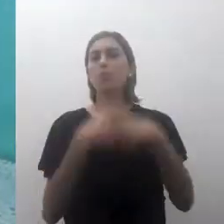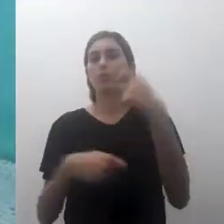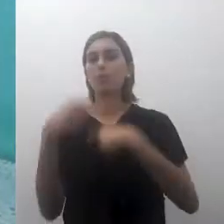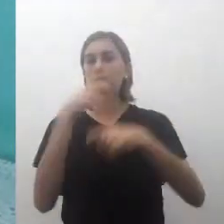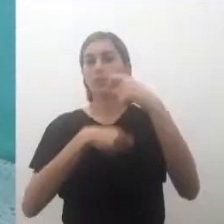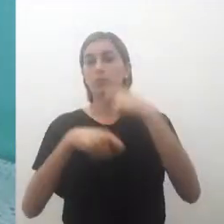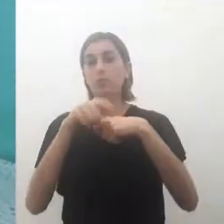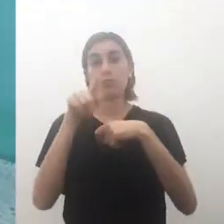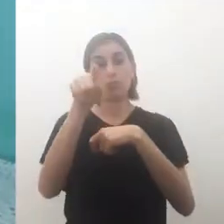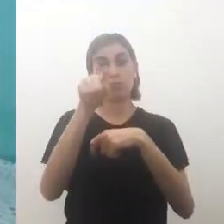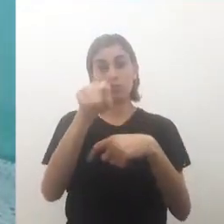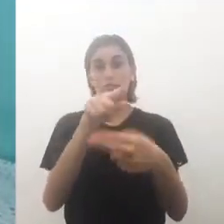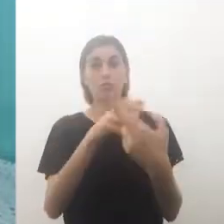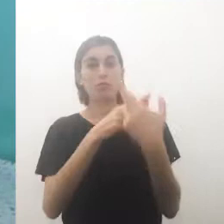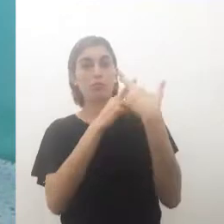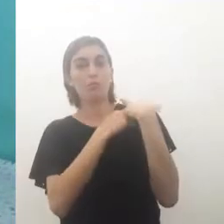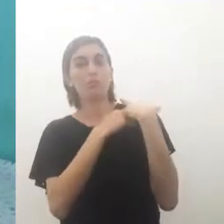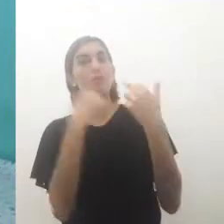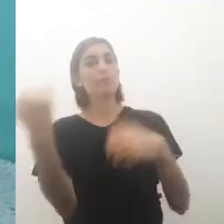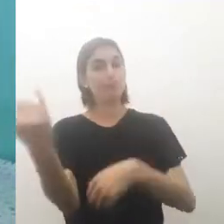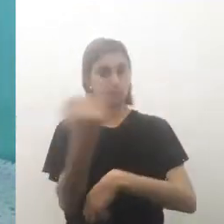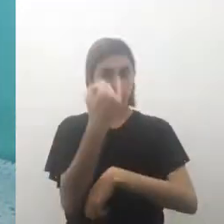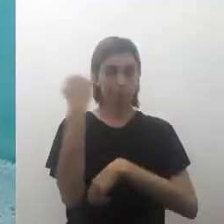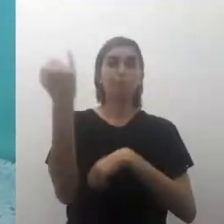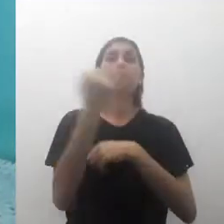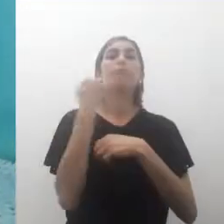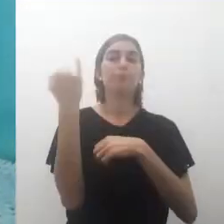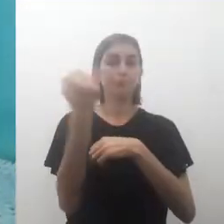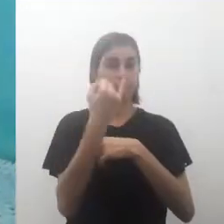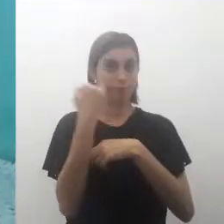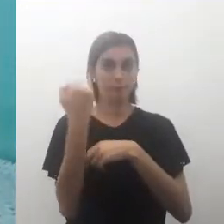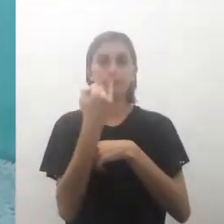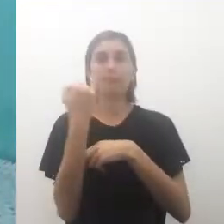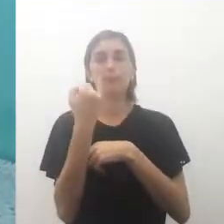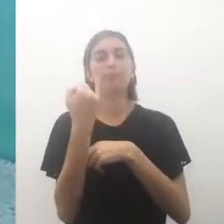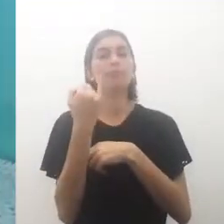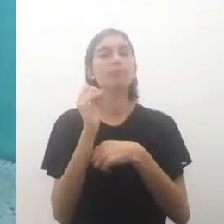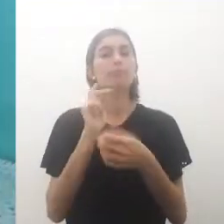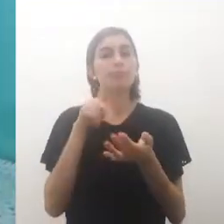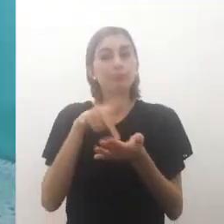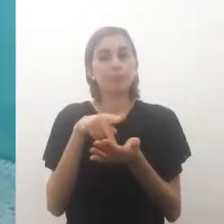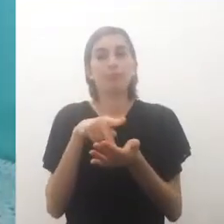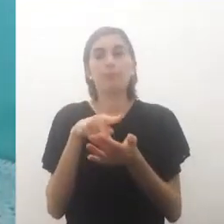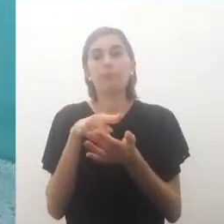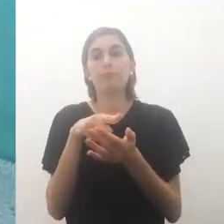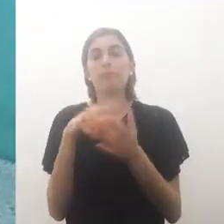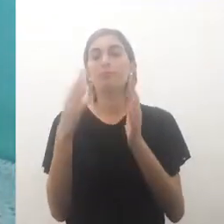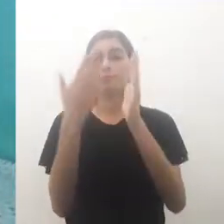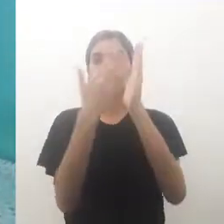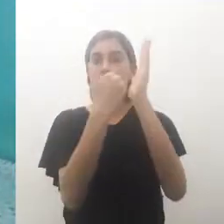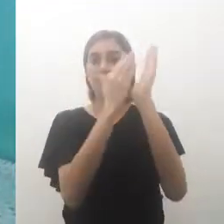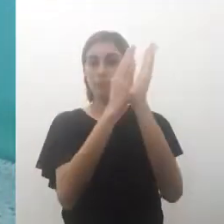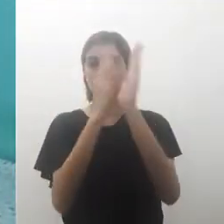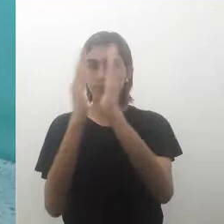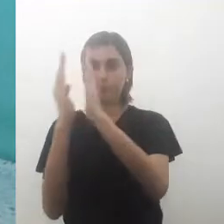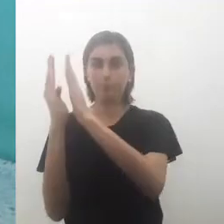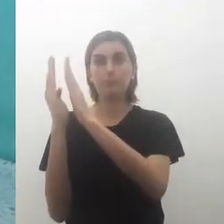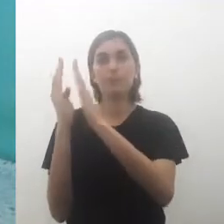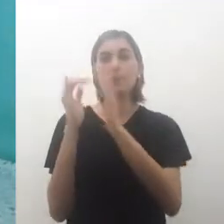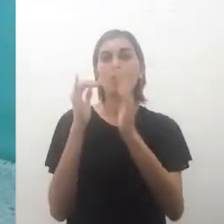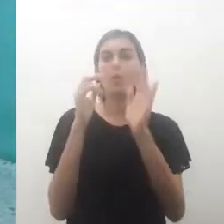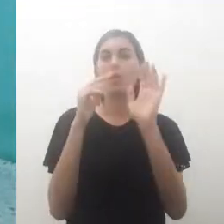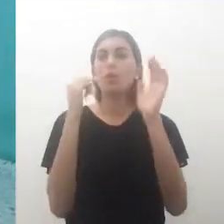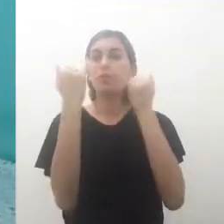da administração? A sua função é importantíssima, importantíssima mesmo. A biblioteca,